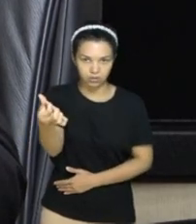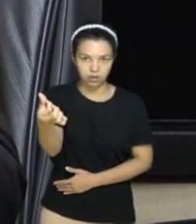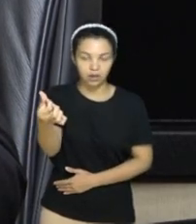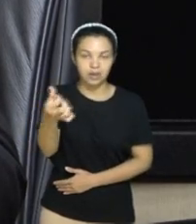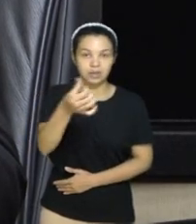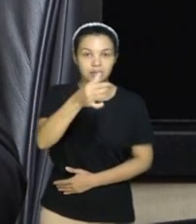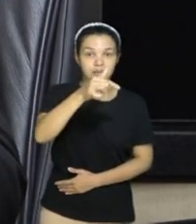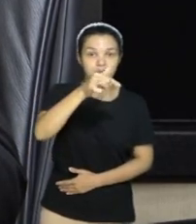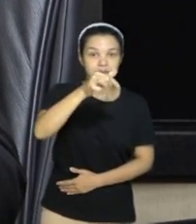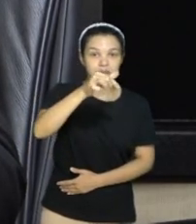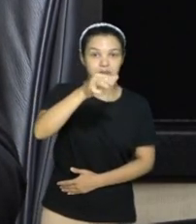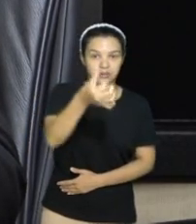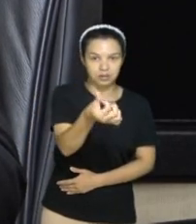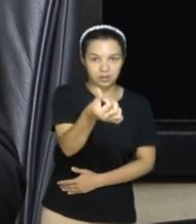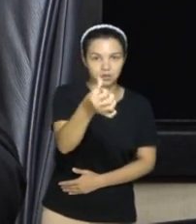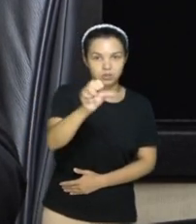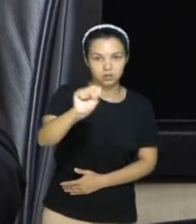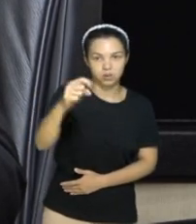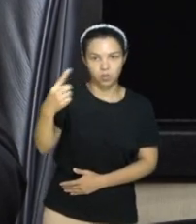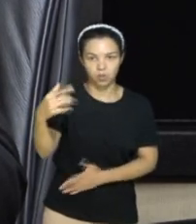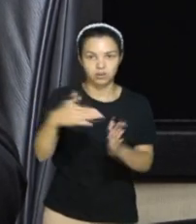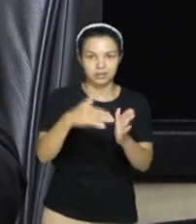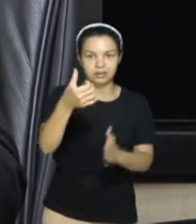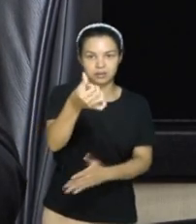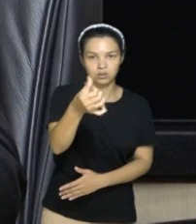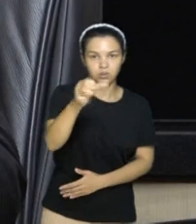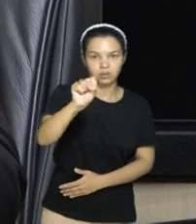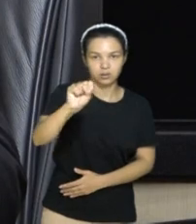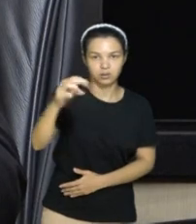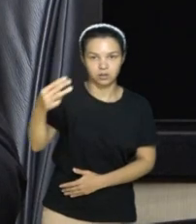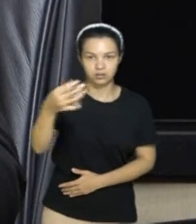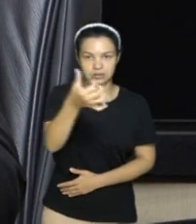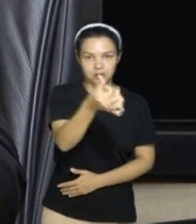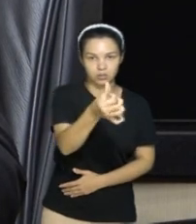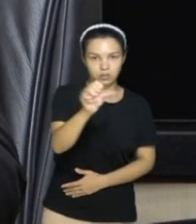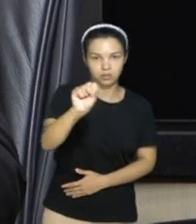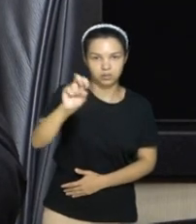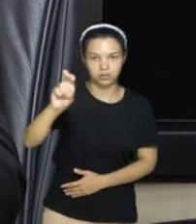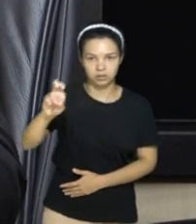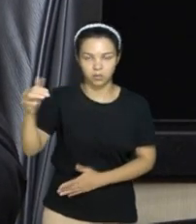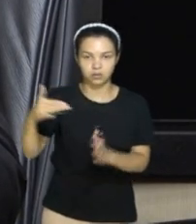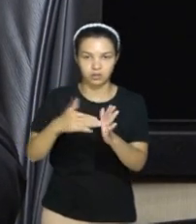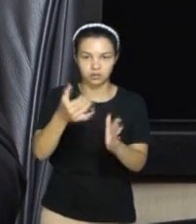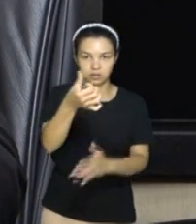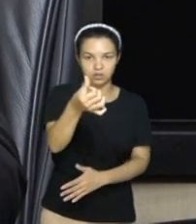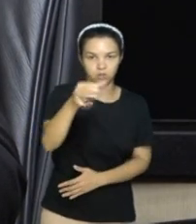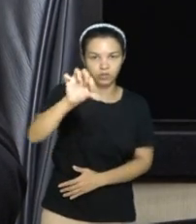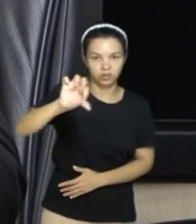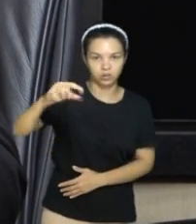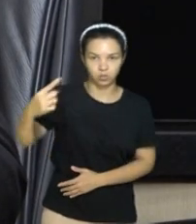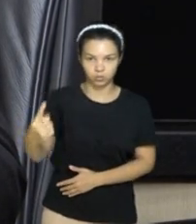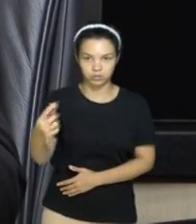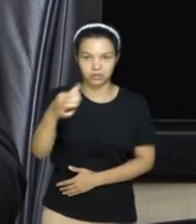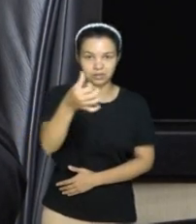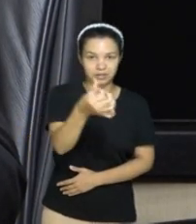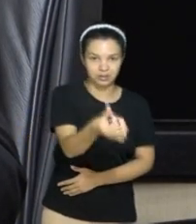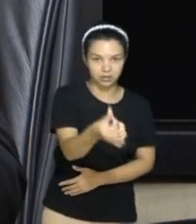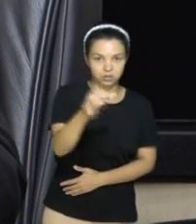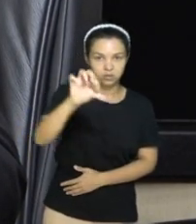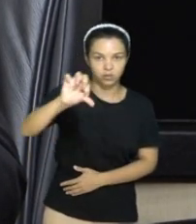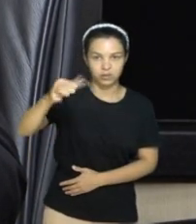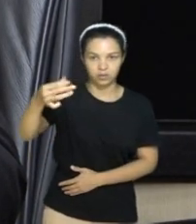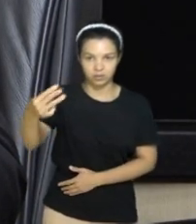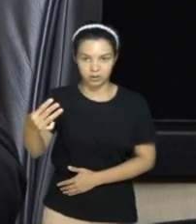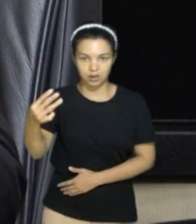8681 a 683 685 a 691 693